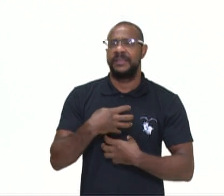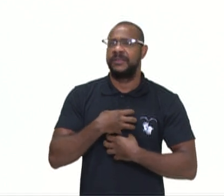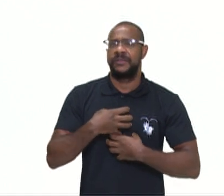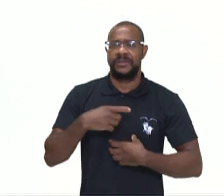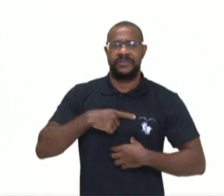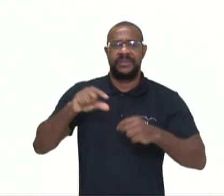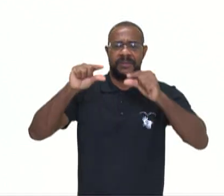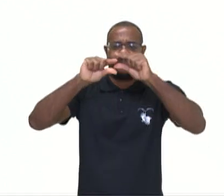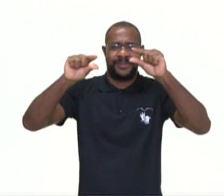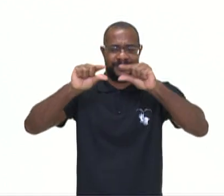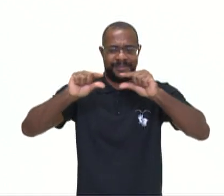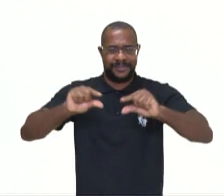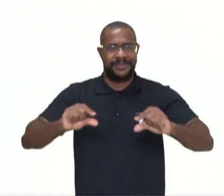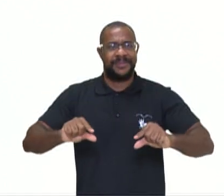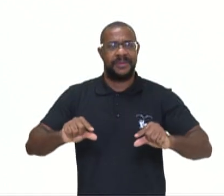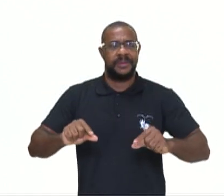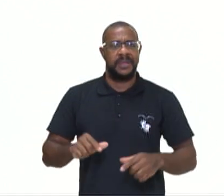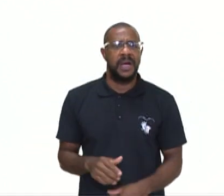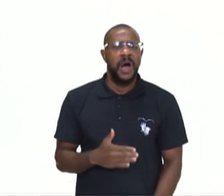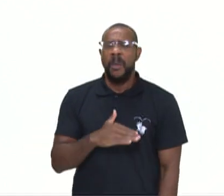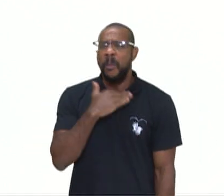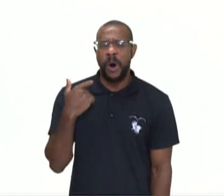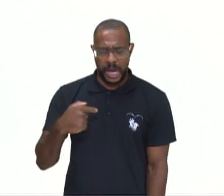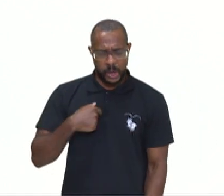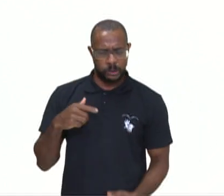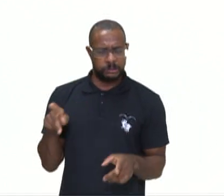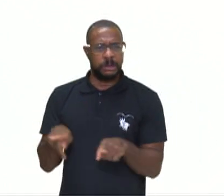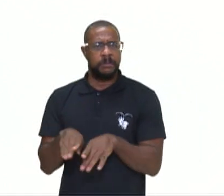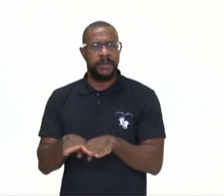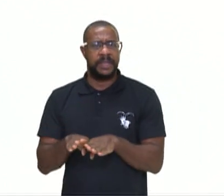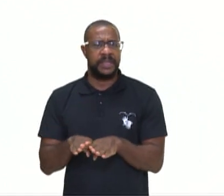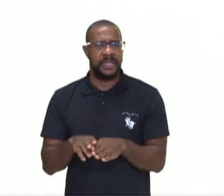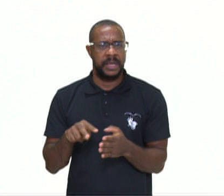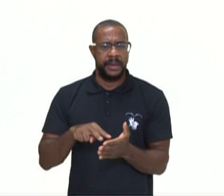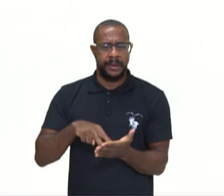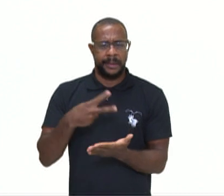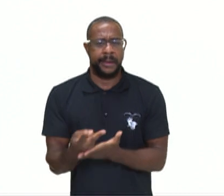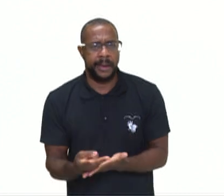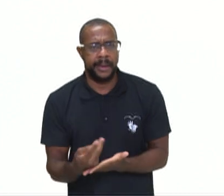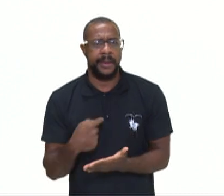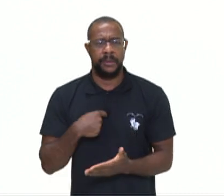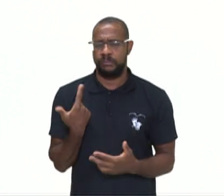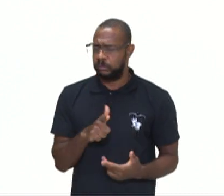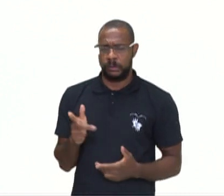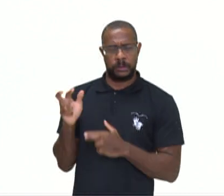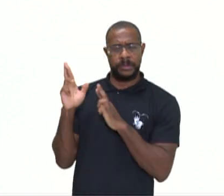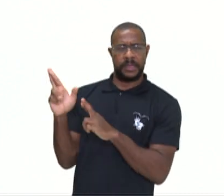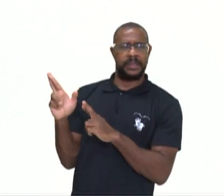versos? Morra eu também? Caia eu também, sem esperança?